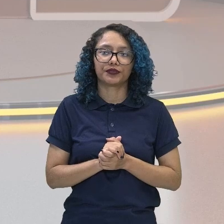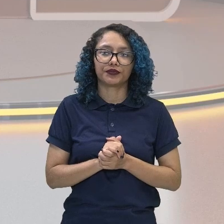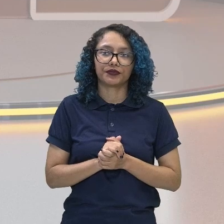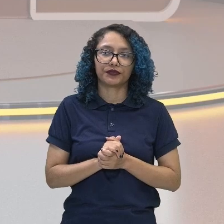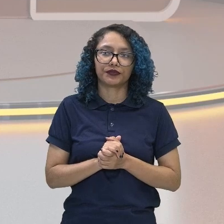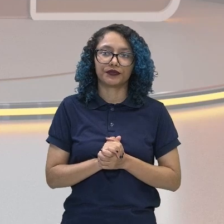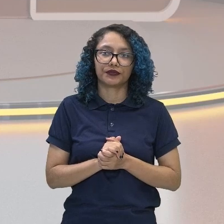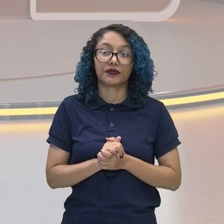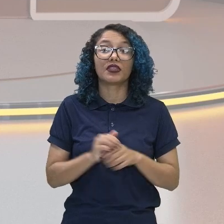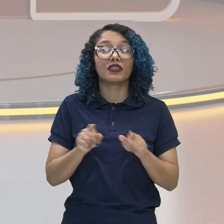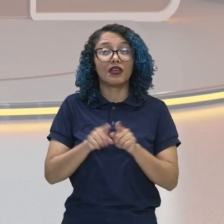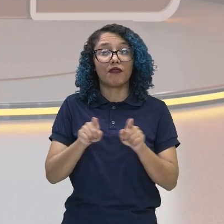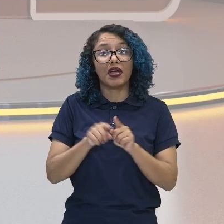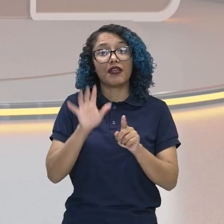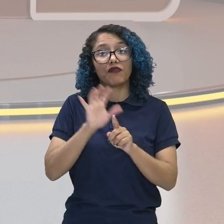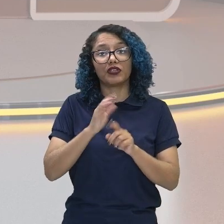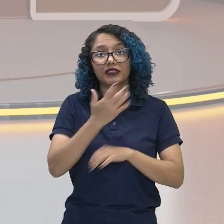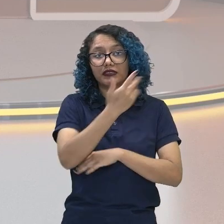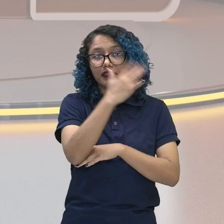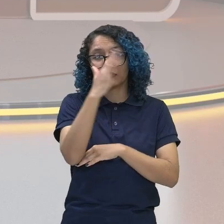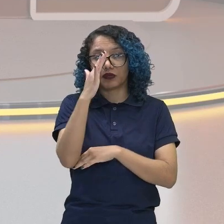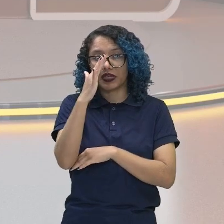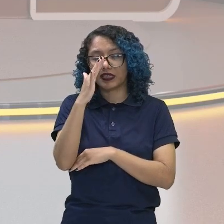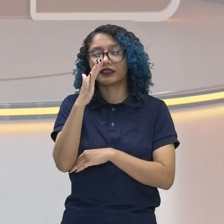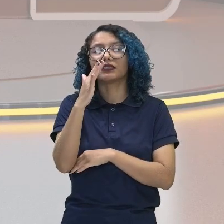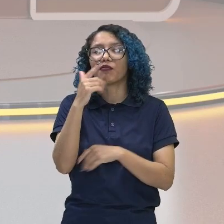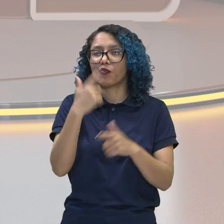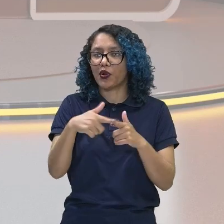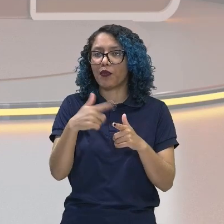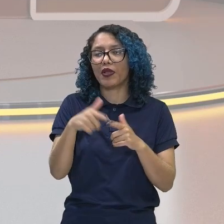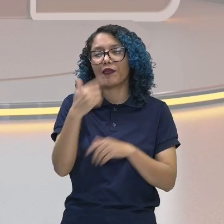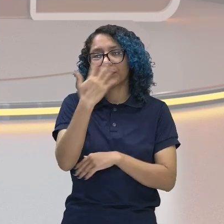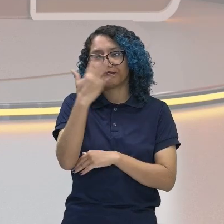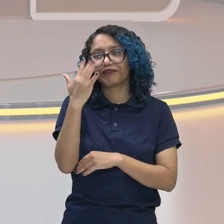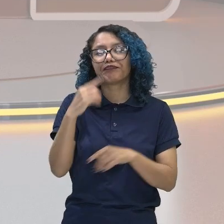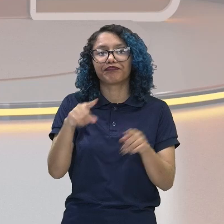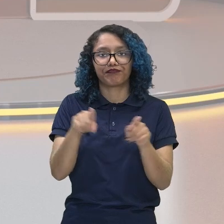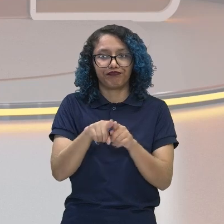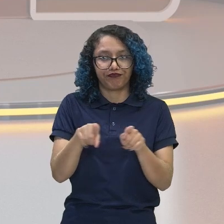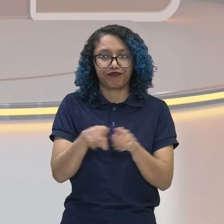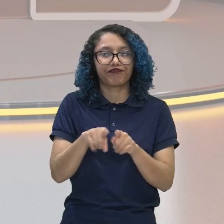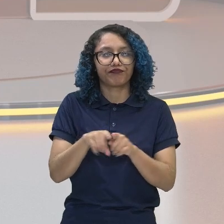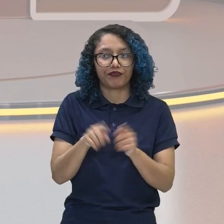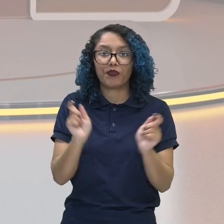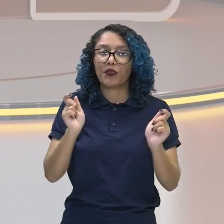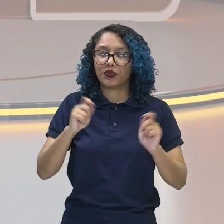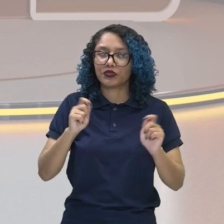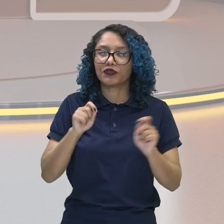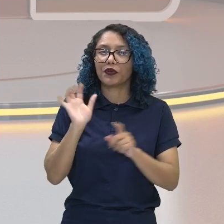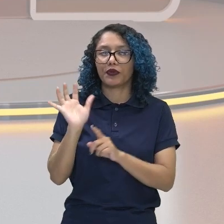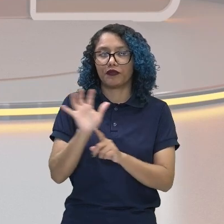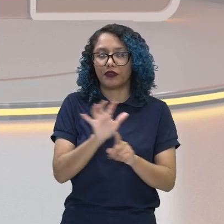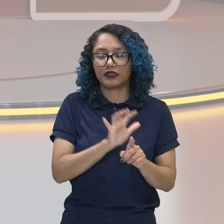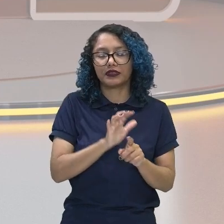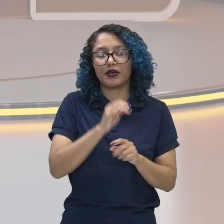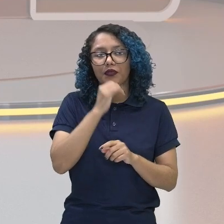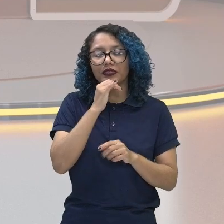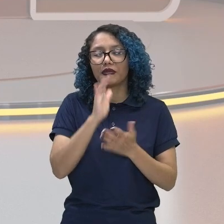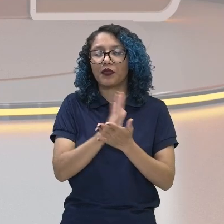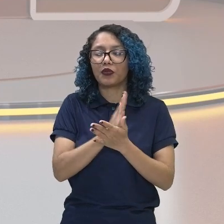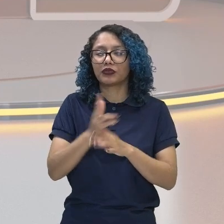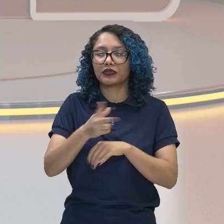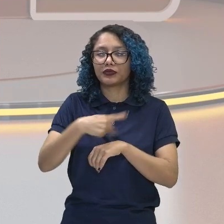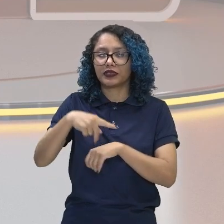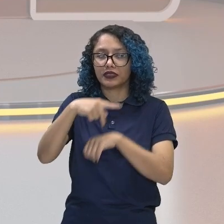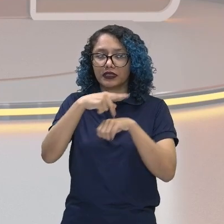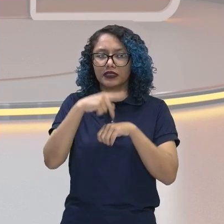da natureza, os desastres naturais, gente. Vamos ter países, por exemplo, que são